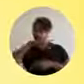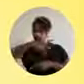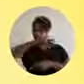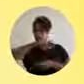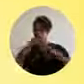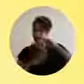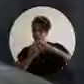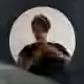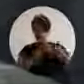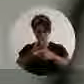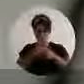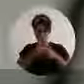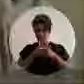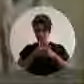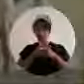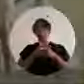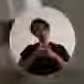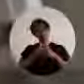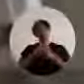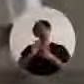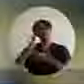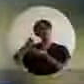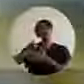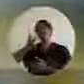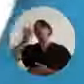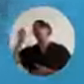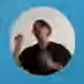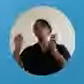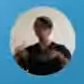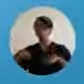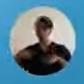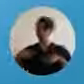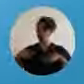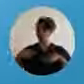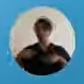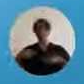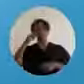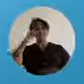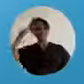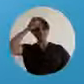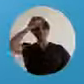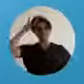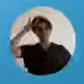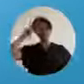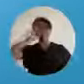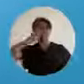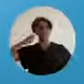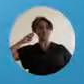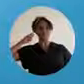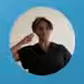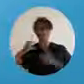no período da pandemia. Quem deve só vai pagar como puder. Isidório